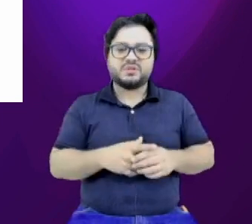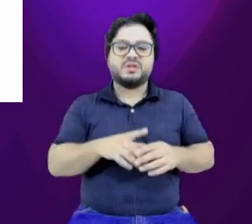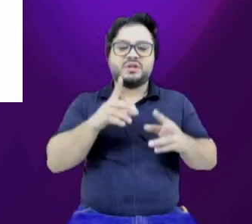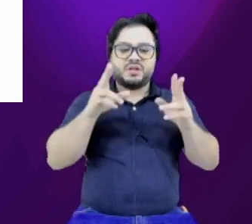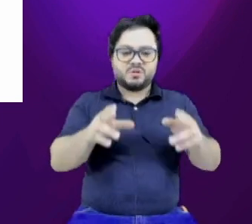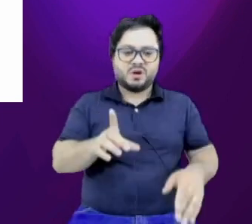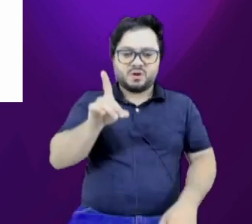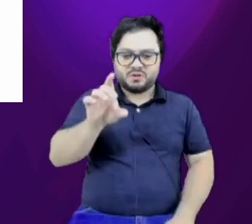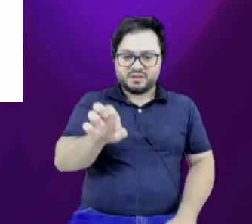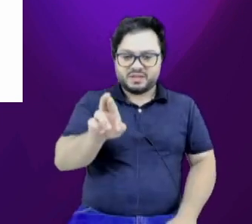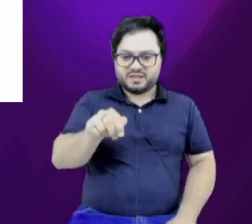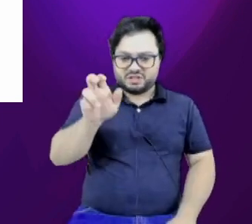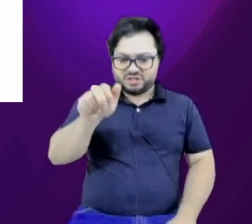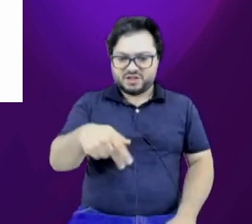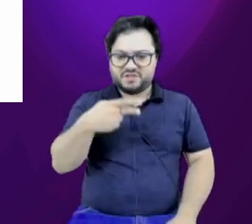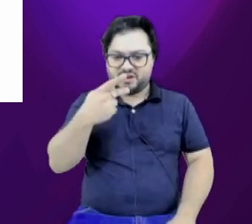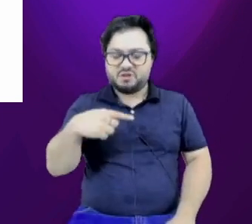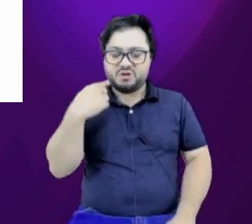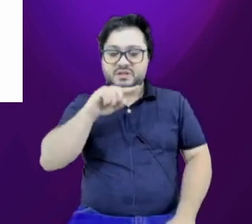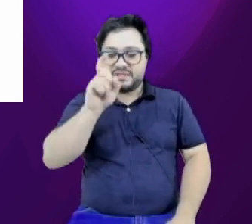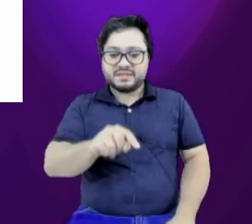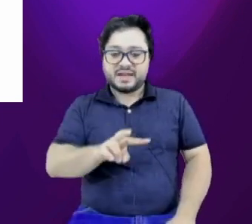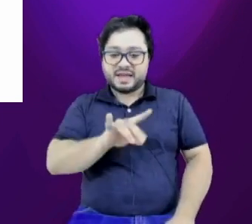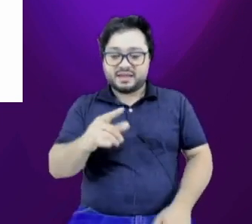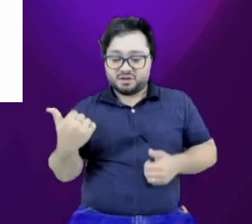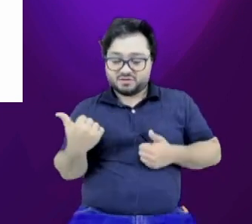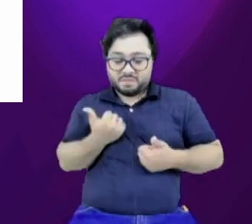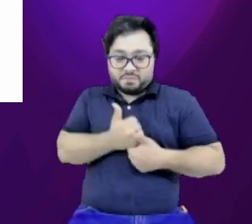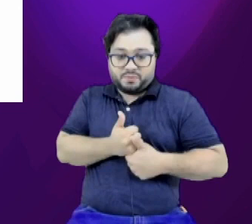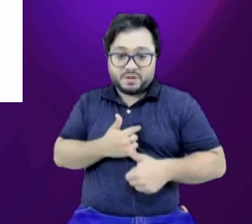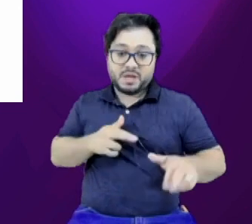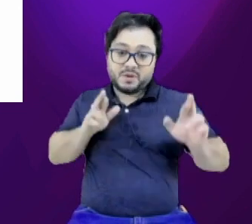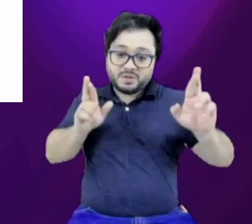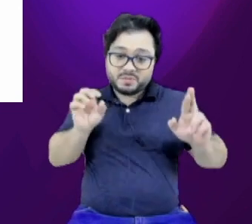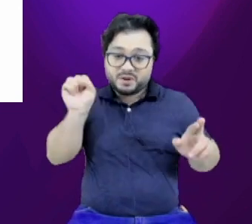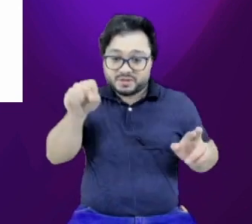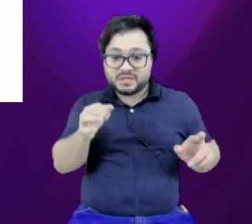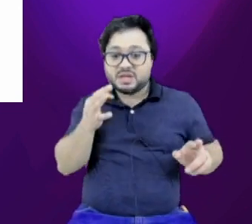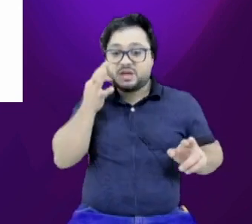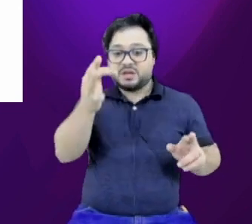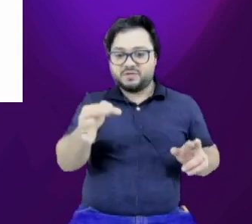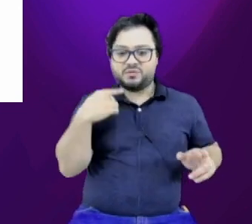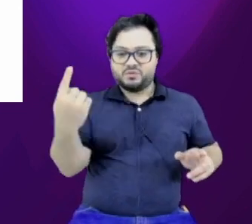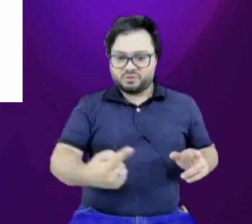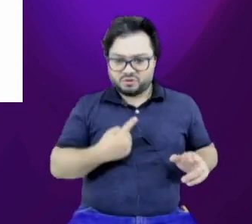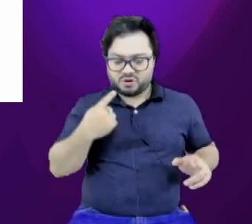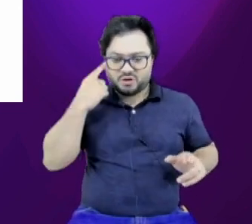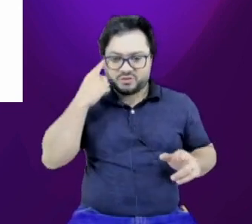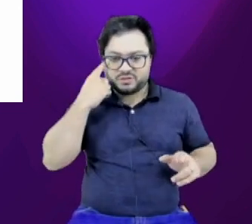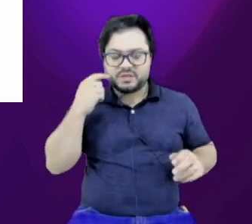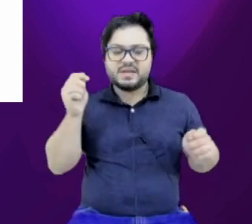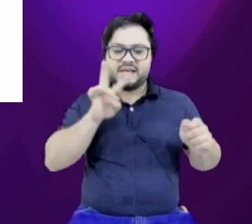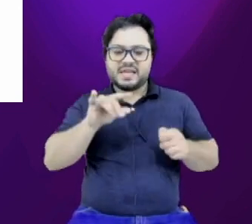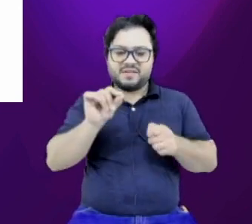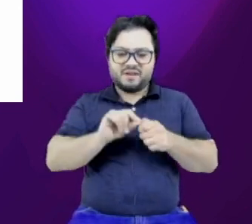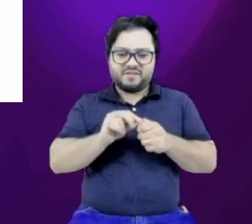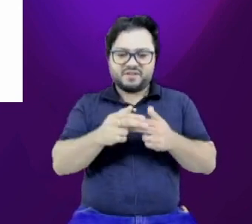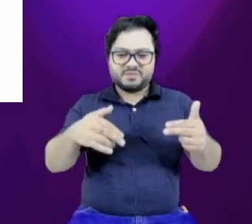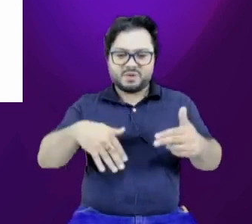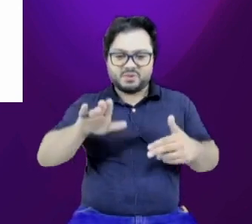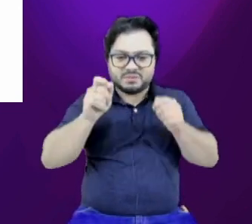falou, será que nós seremos substituídos? Eu espero que sim, que um dia a gente seja e que a gente vai fazer algo